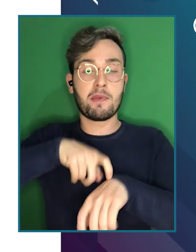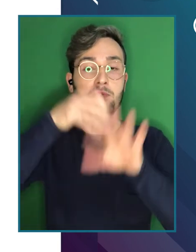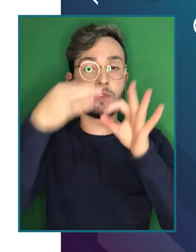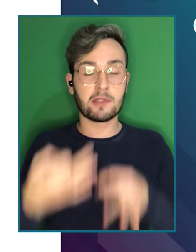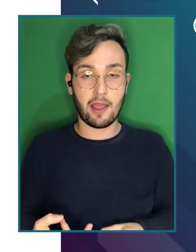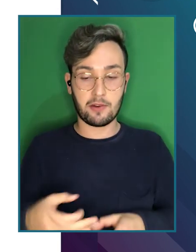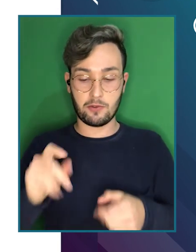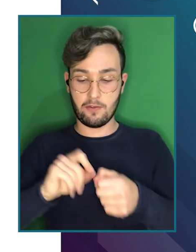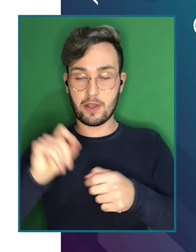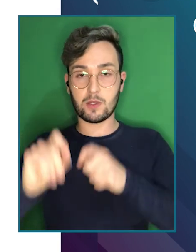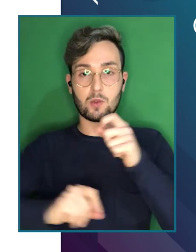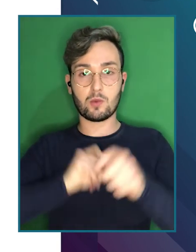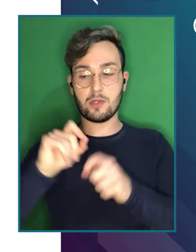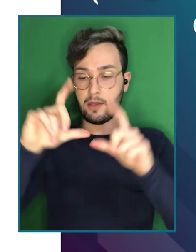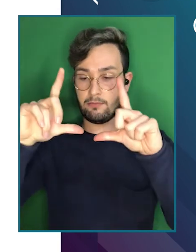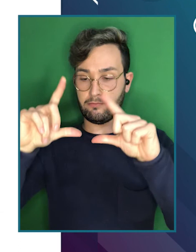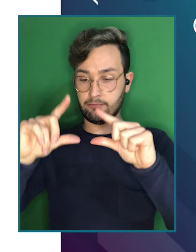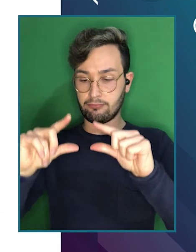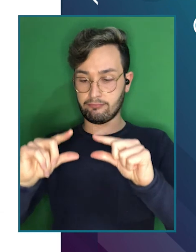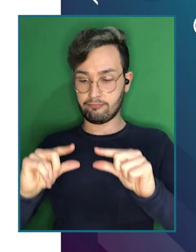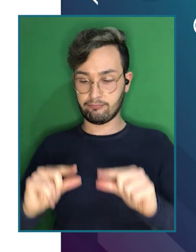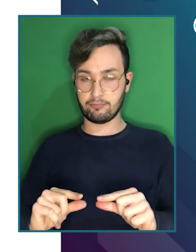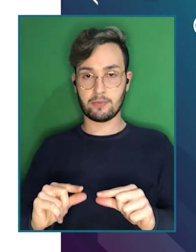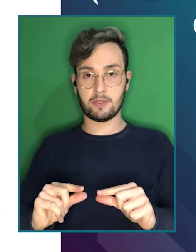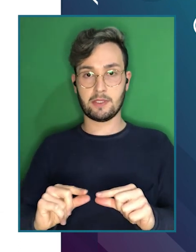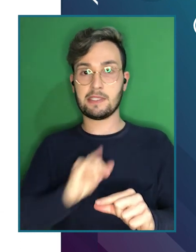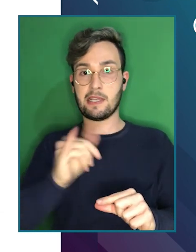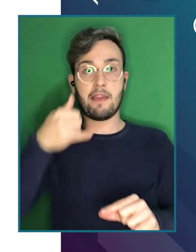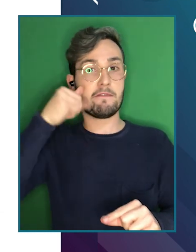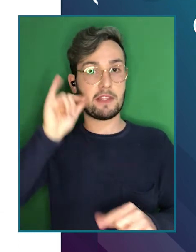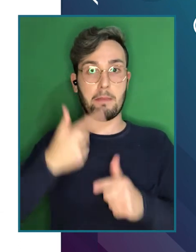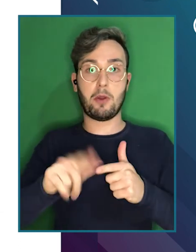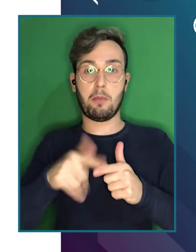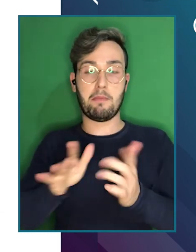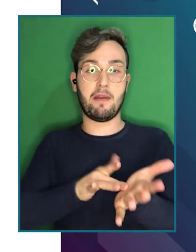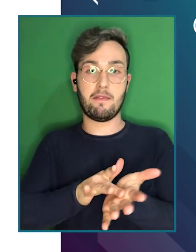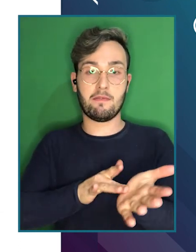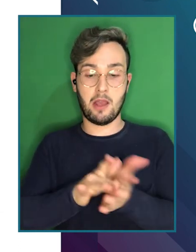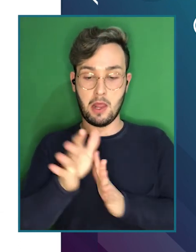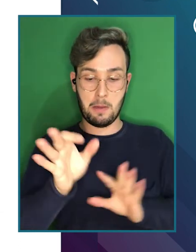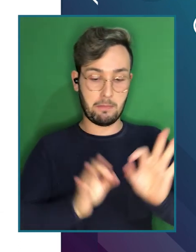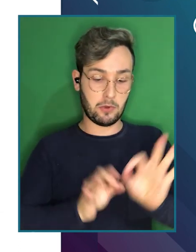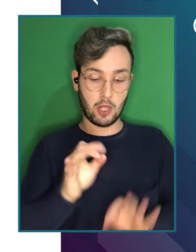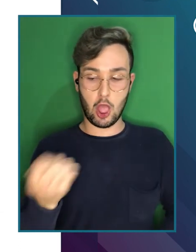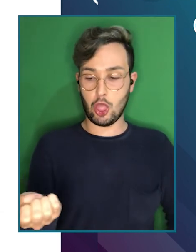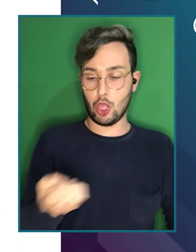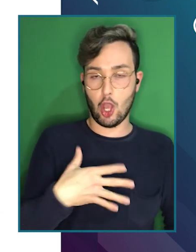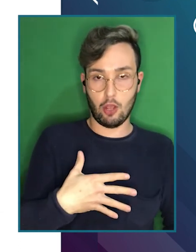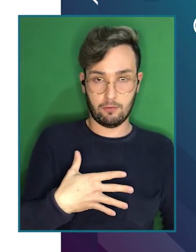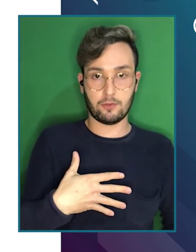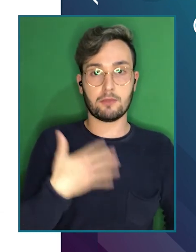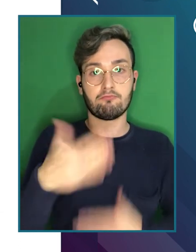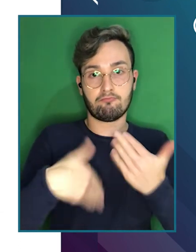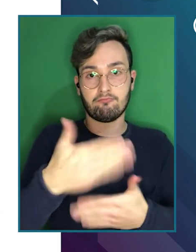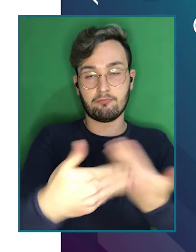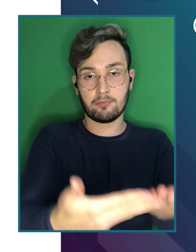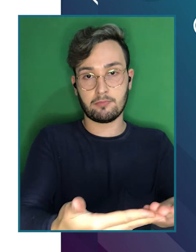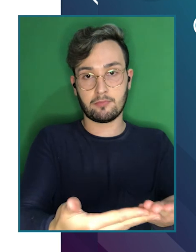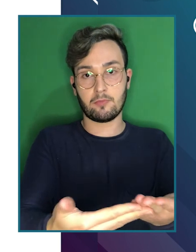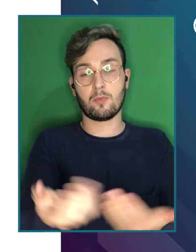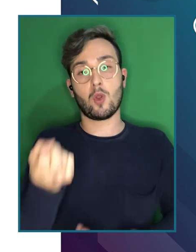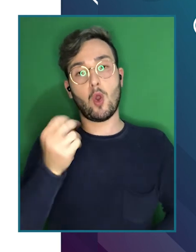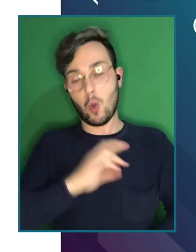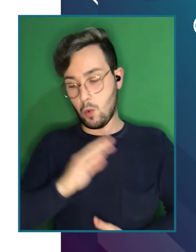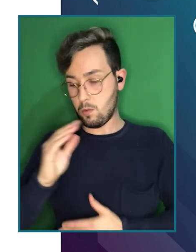É aplicado quando precisa-se diminuir a probabilidade da ocorrência de falhas em projetos de novos produtos ou